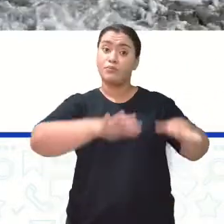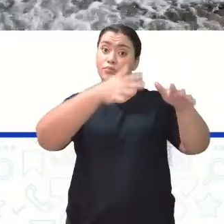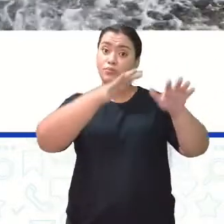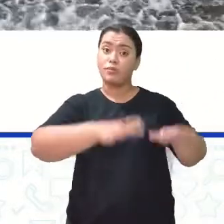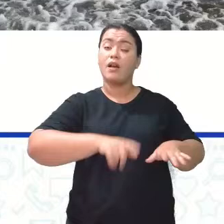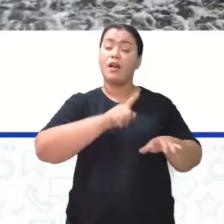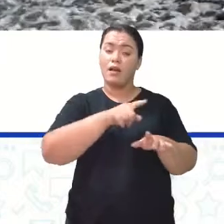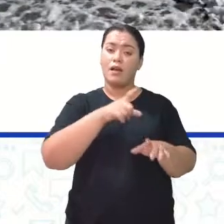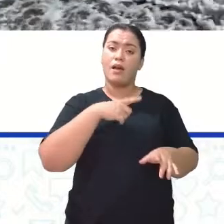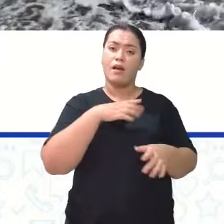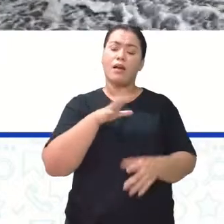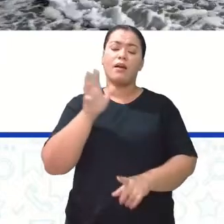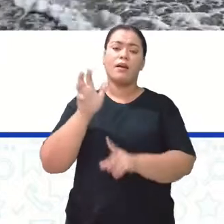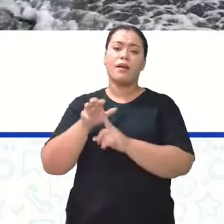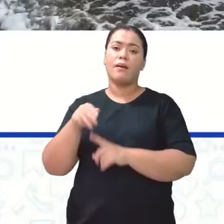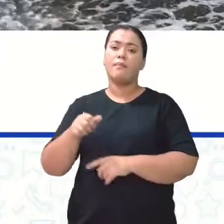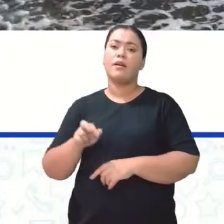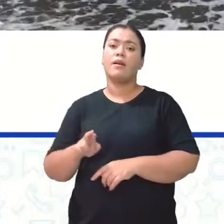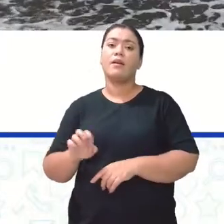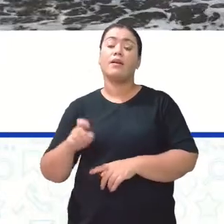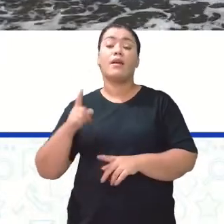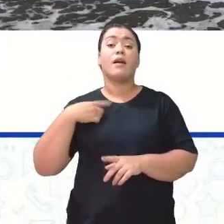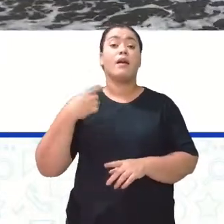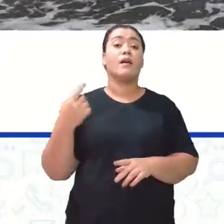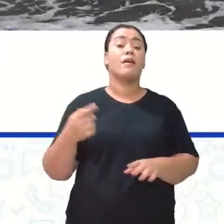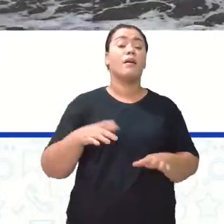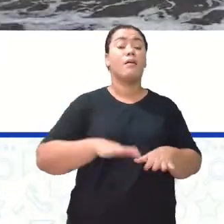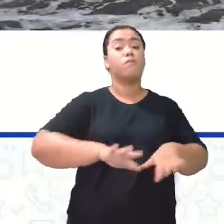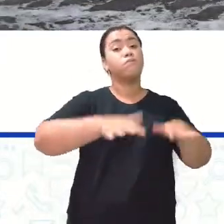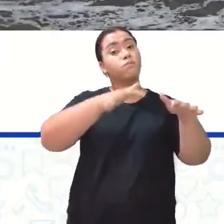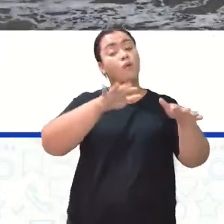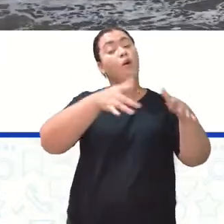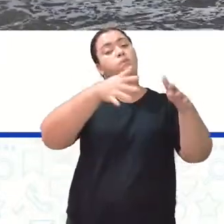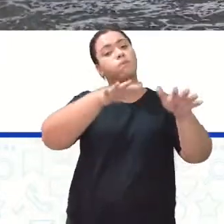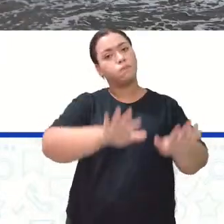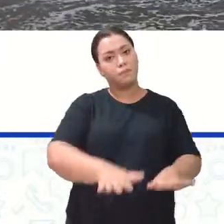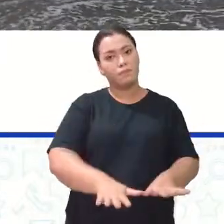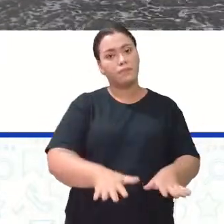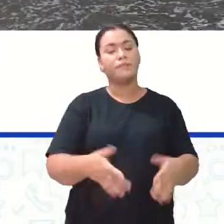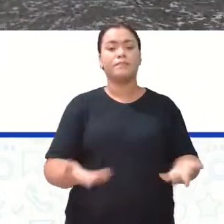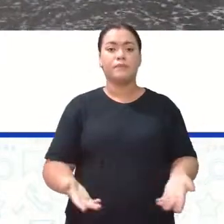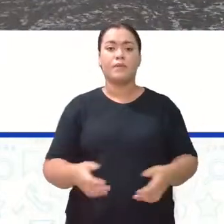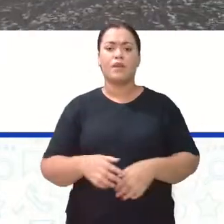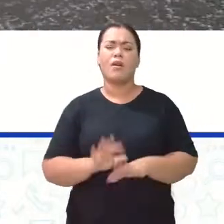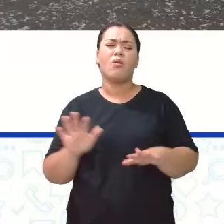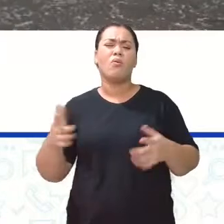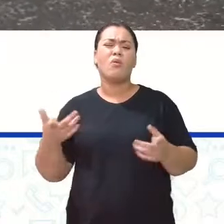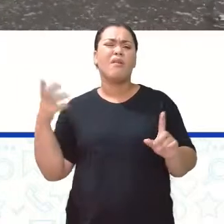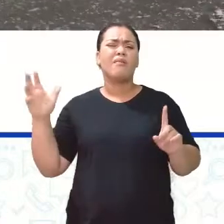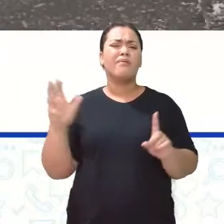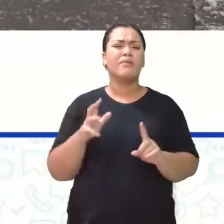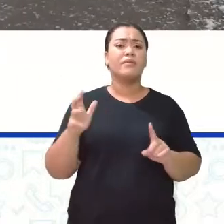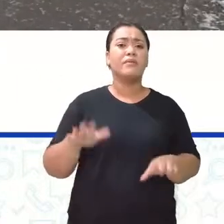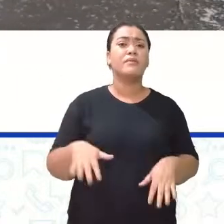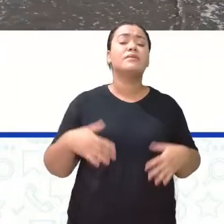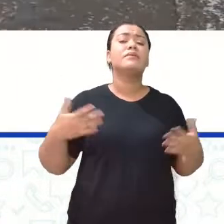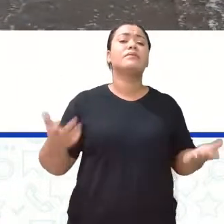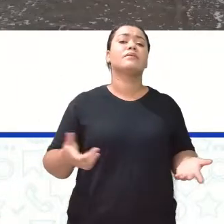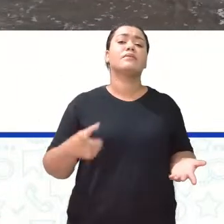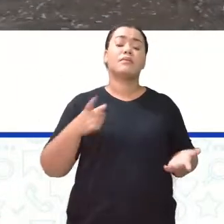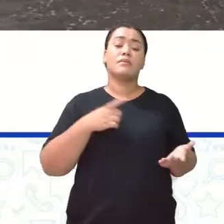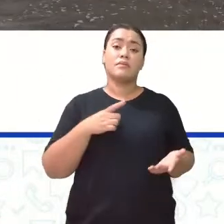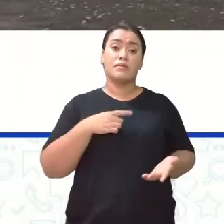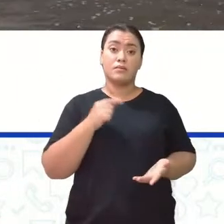as marés, ou uma maré alta, ou uma maré baixa. E aí vamos ver que influência, né? Quem é que influi tanto